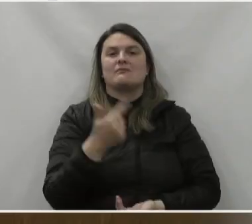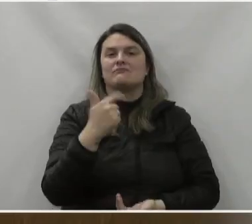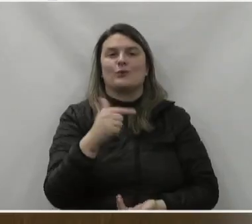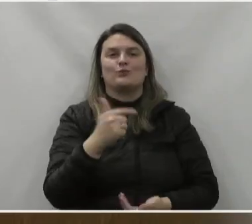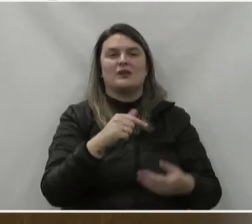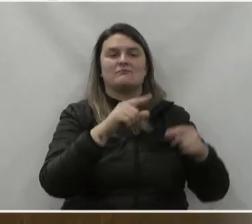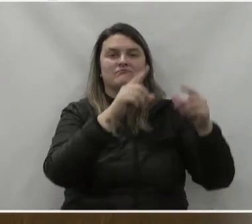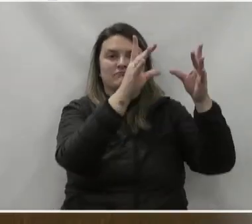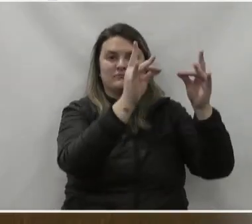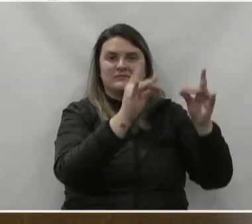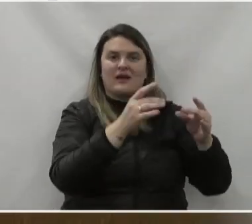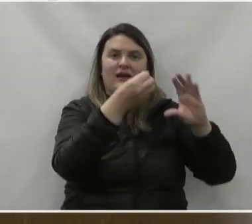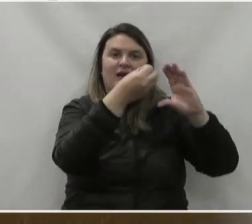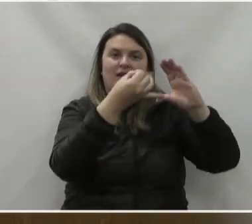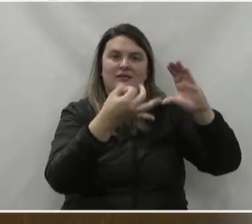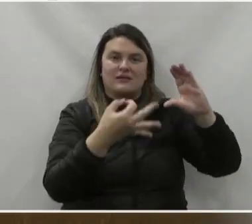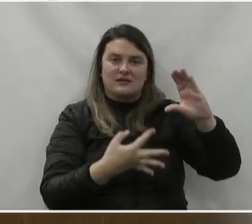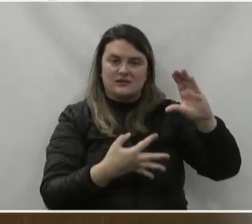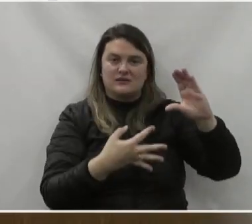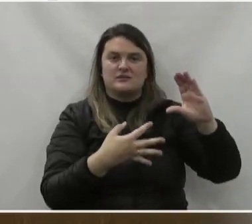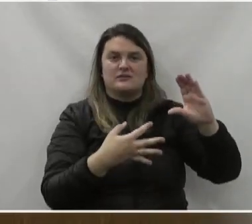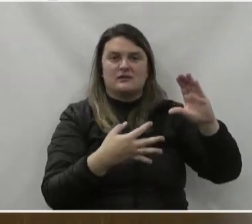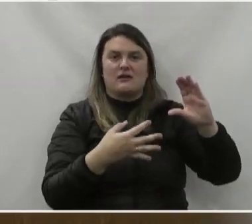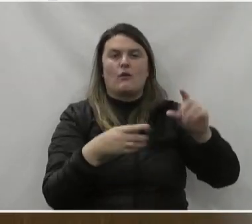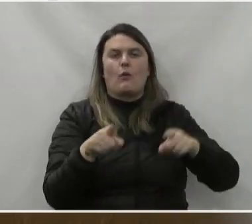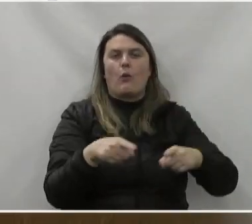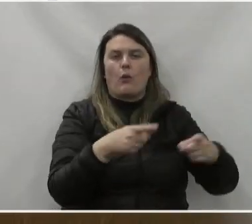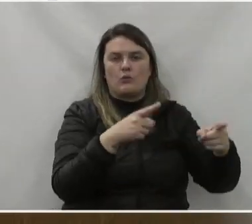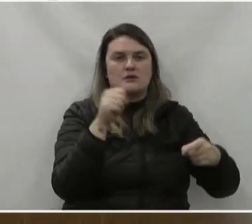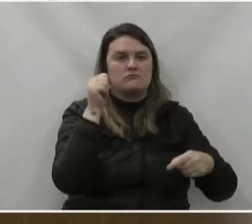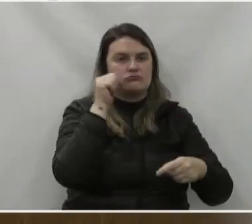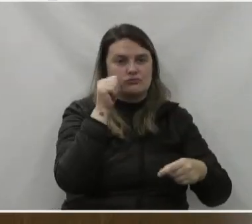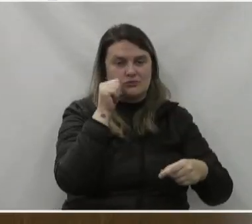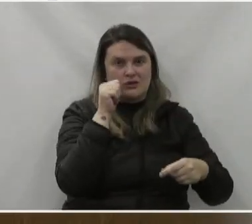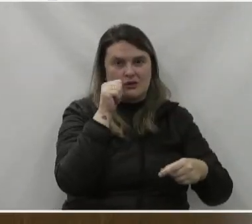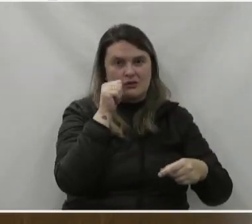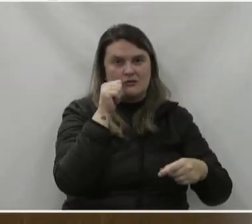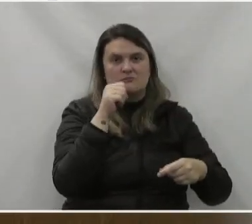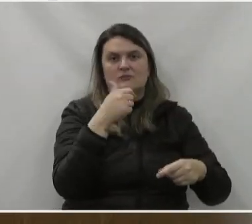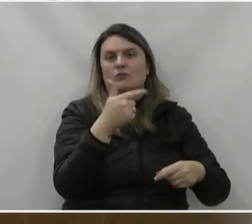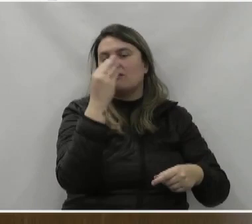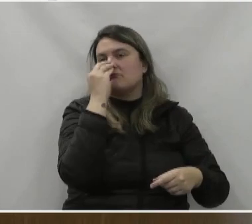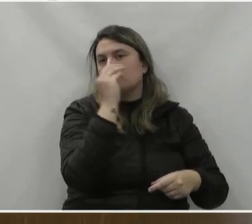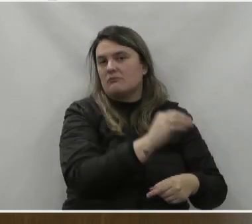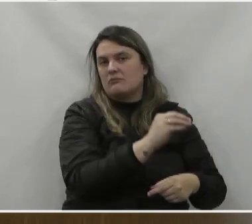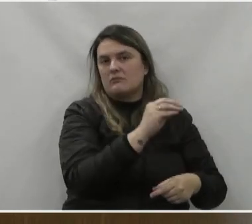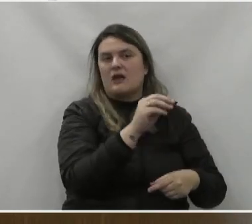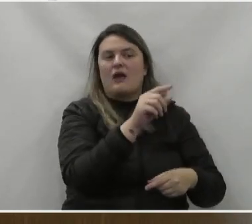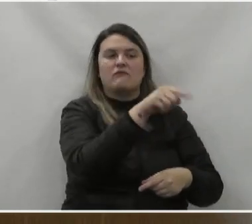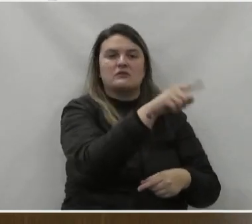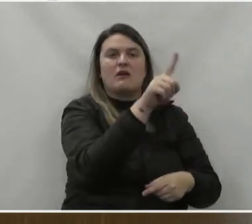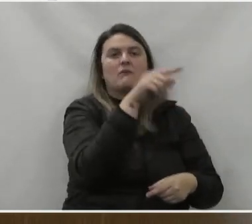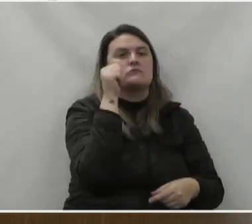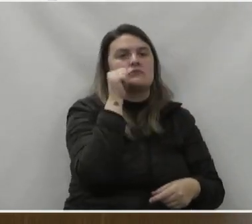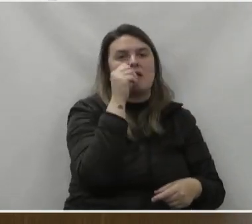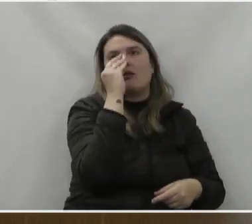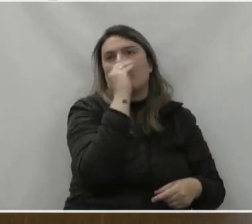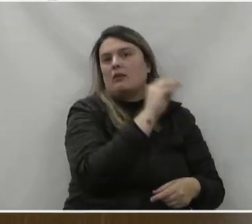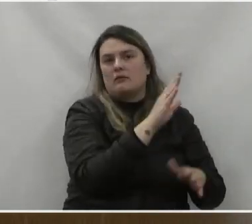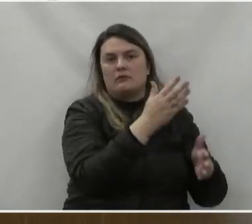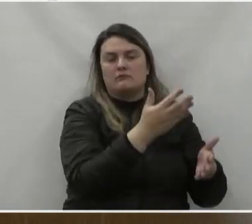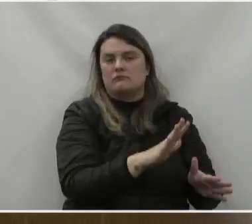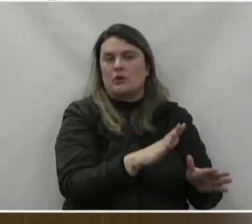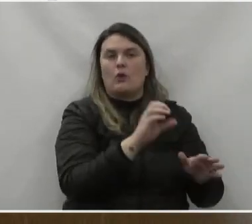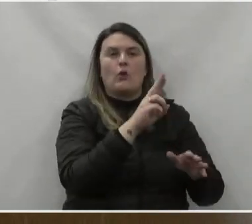elementos que caracterizem motivação discriminatória baseada no gênero, menosprezo à condição da mulher ou intenção de restringir